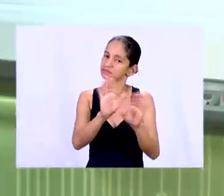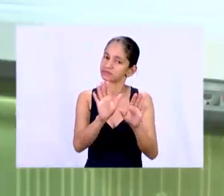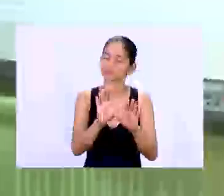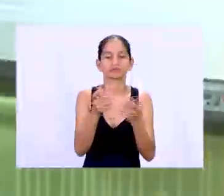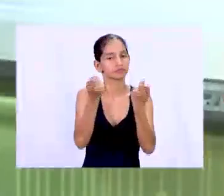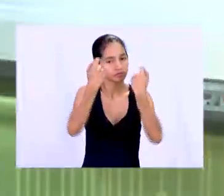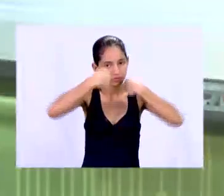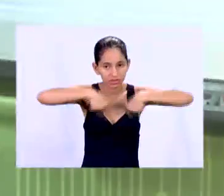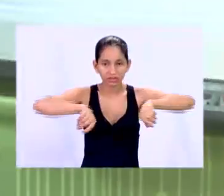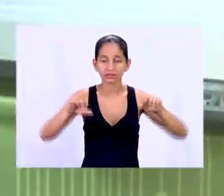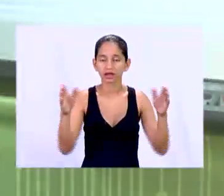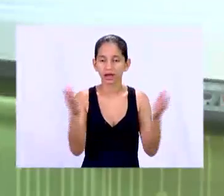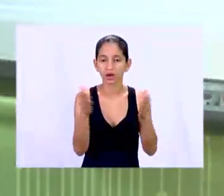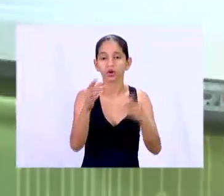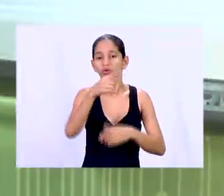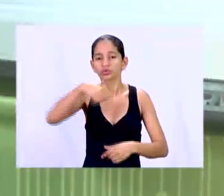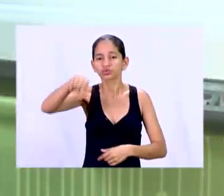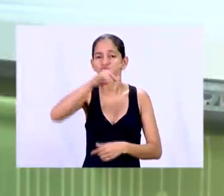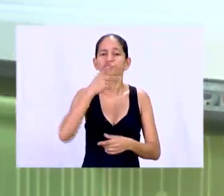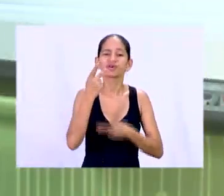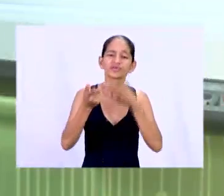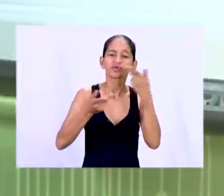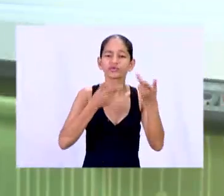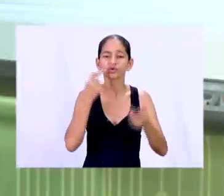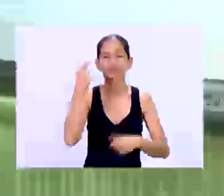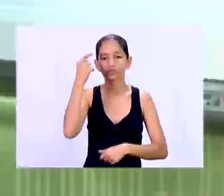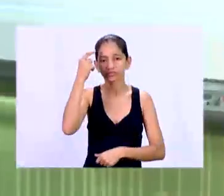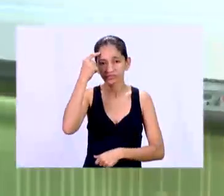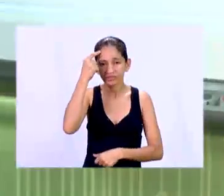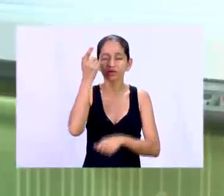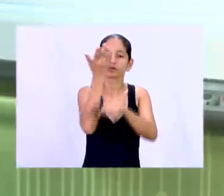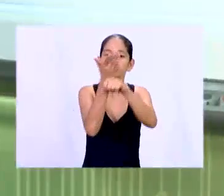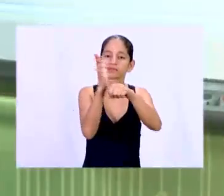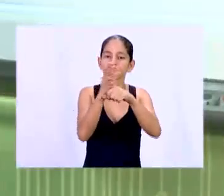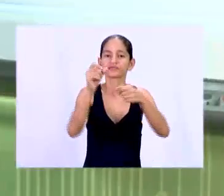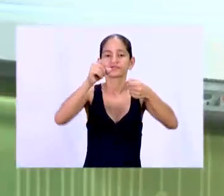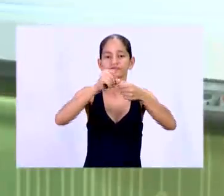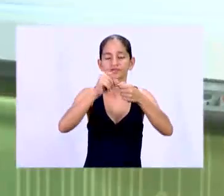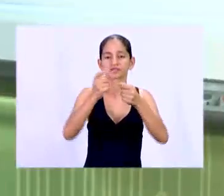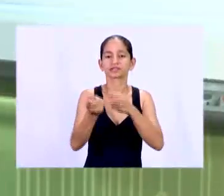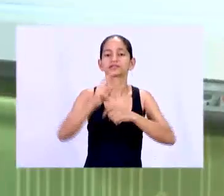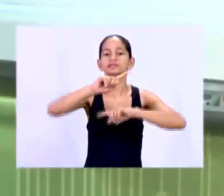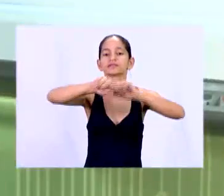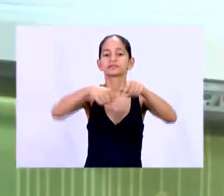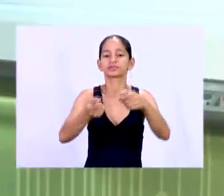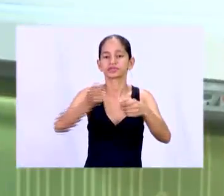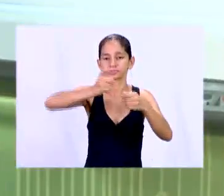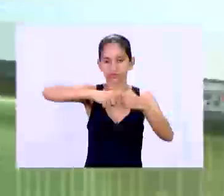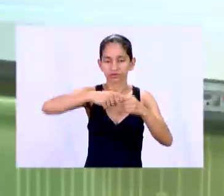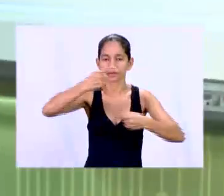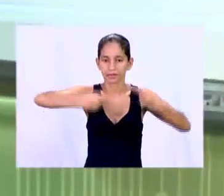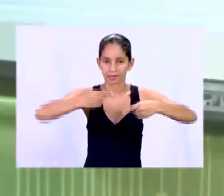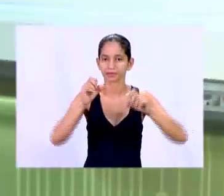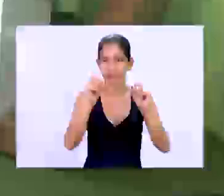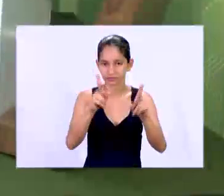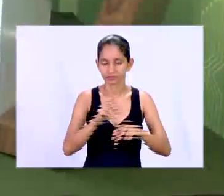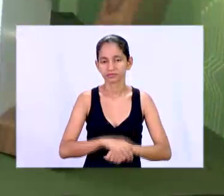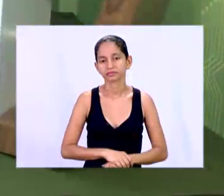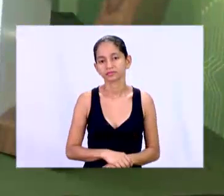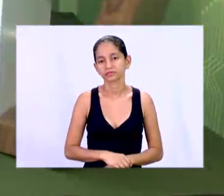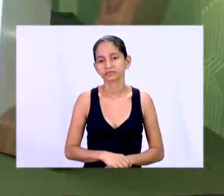refletir agora sobre tudo isso que a gente falou, vamos fazer a nossa atividade e retomar para o debate.